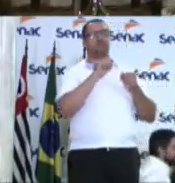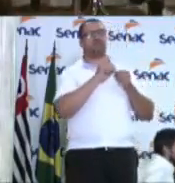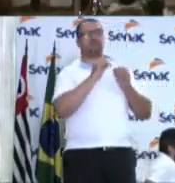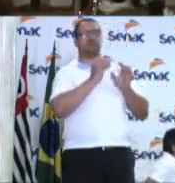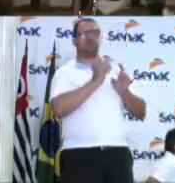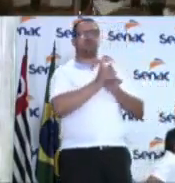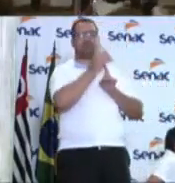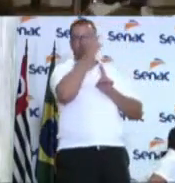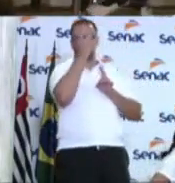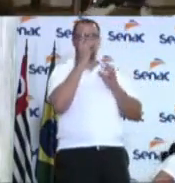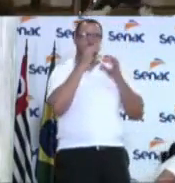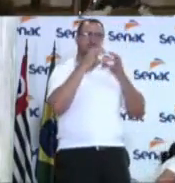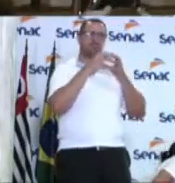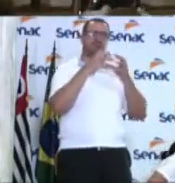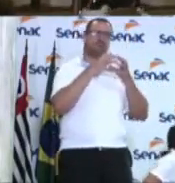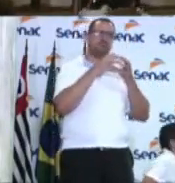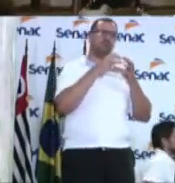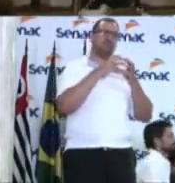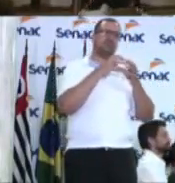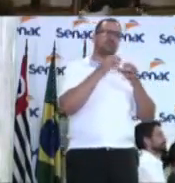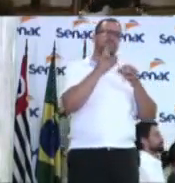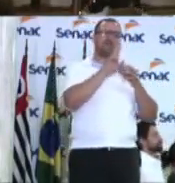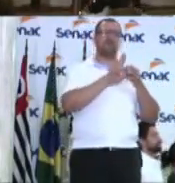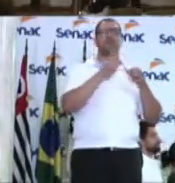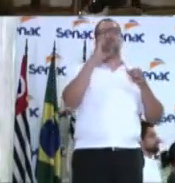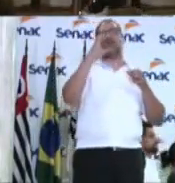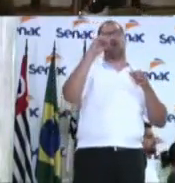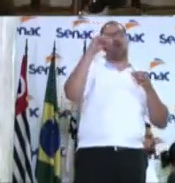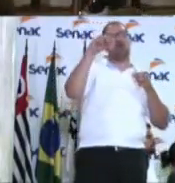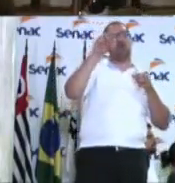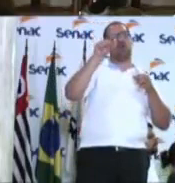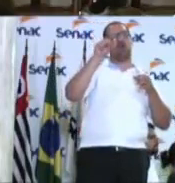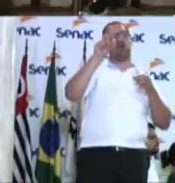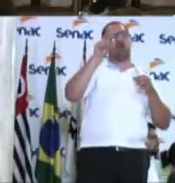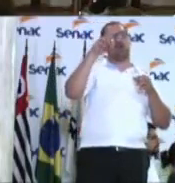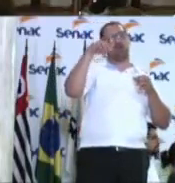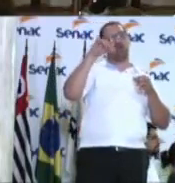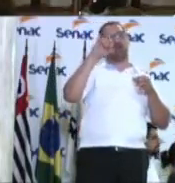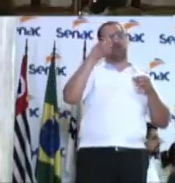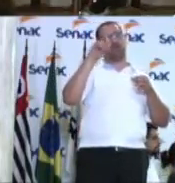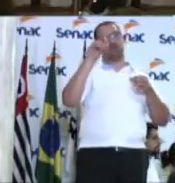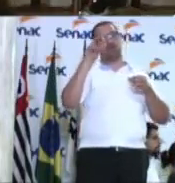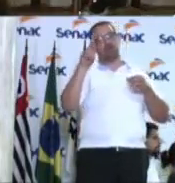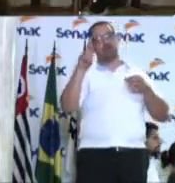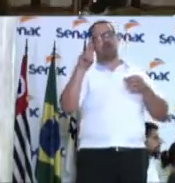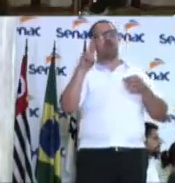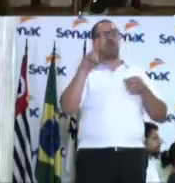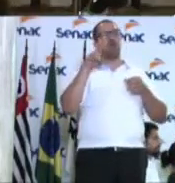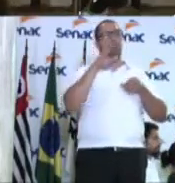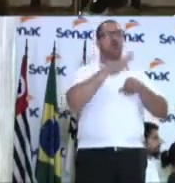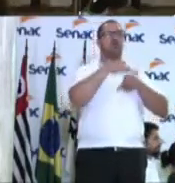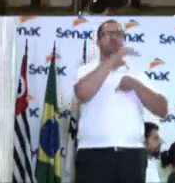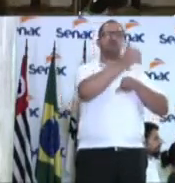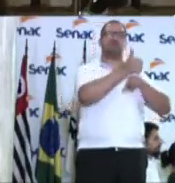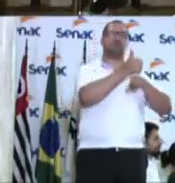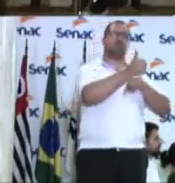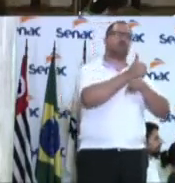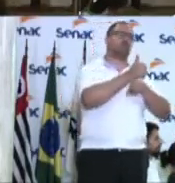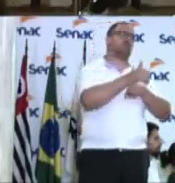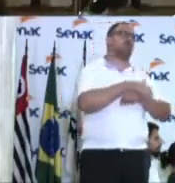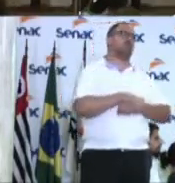pessoas entendessem que ela, como consumidor, às vezes é muito mais flexível do que ela, como profissional. Só uma